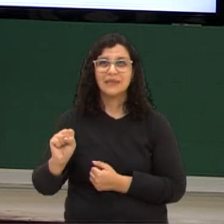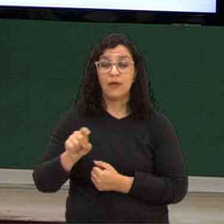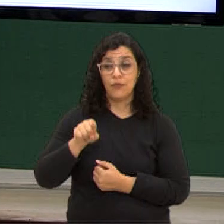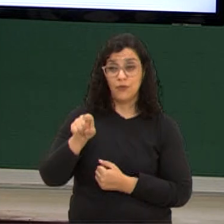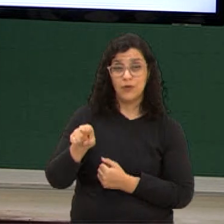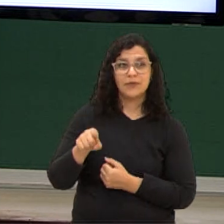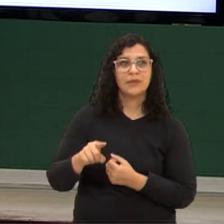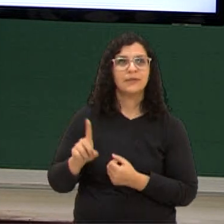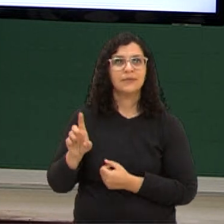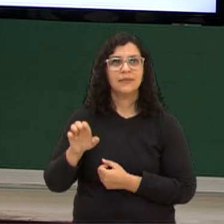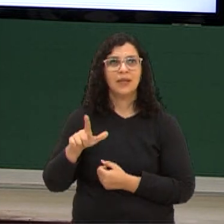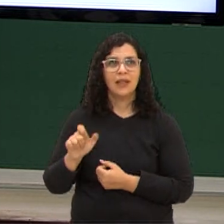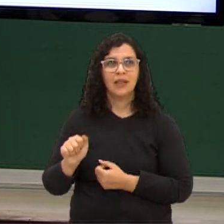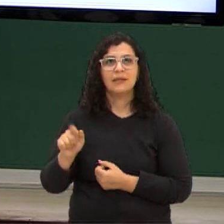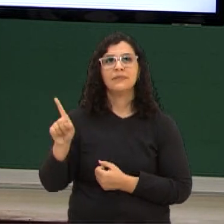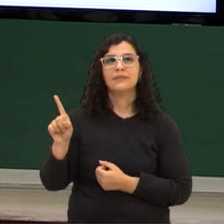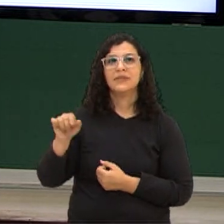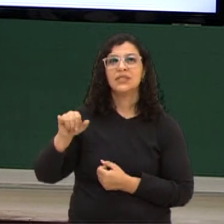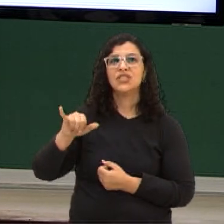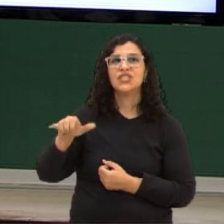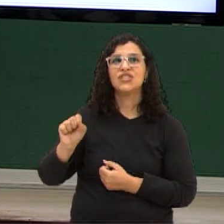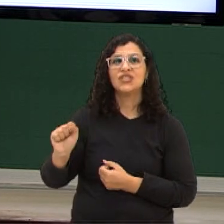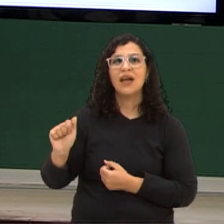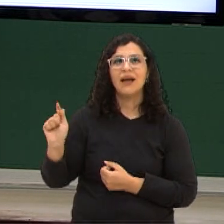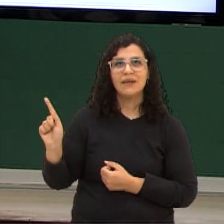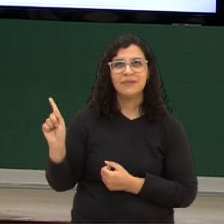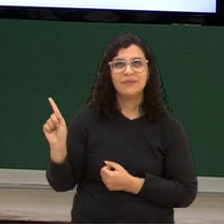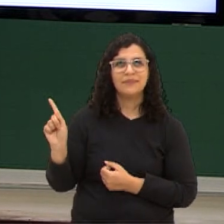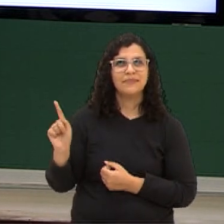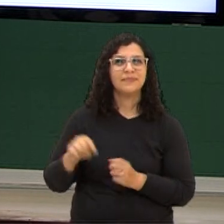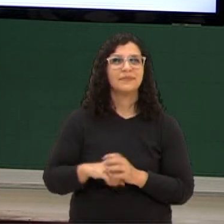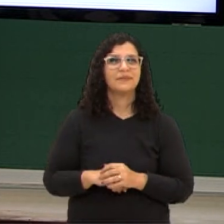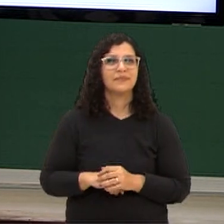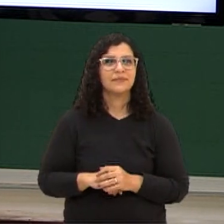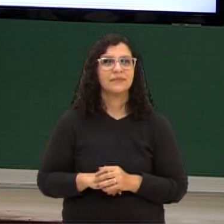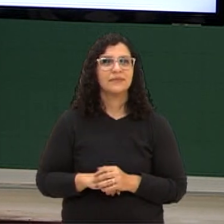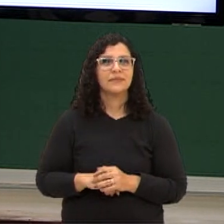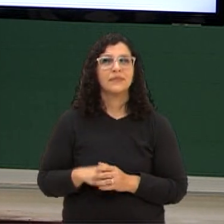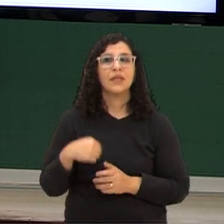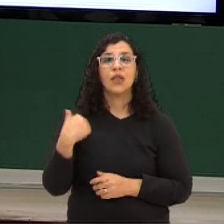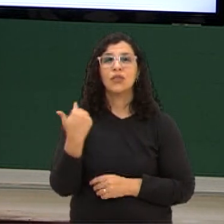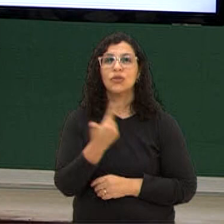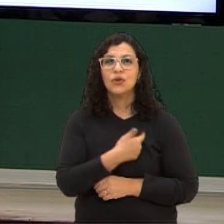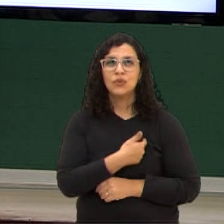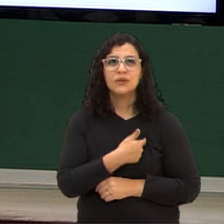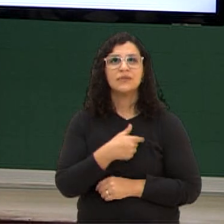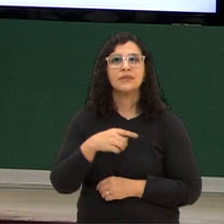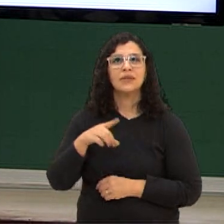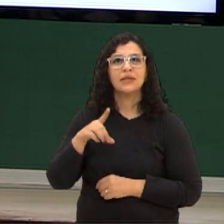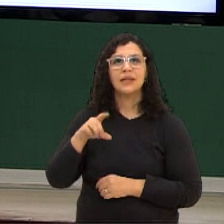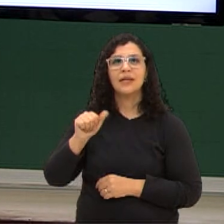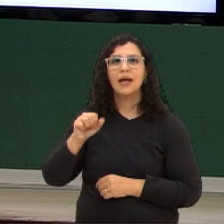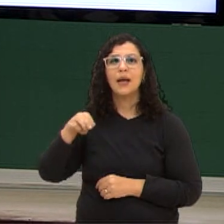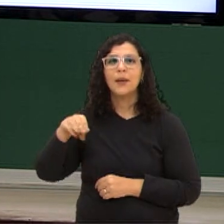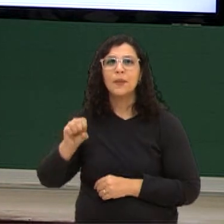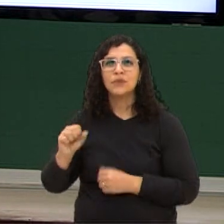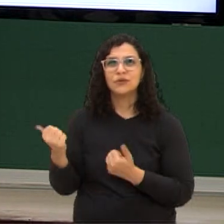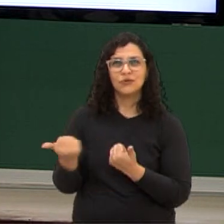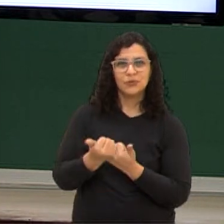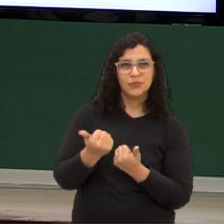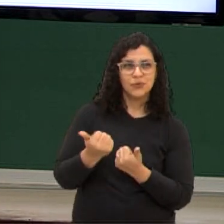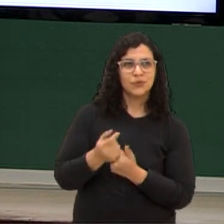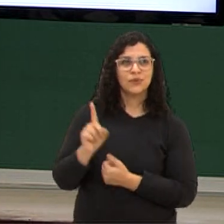dejas. Ele, você, deja. Ele, ela, deixa, né? Nosotros